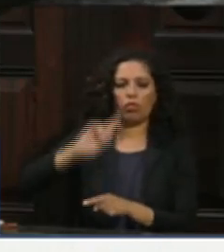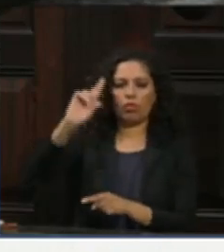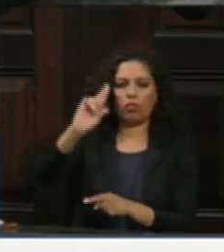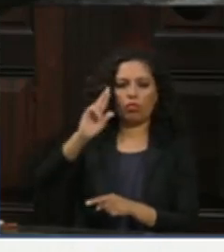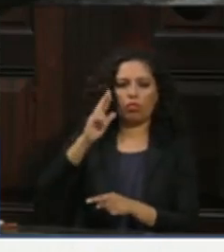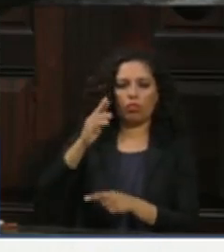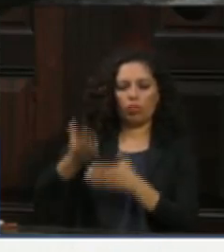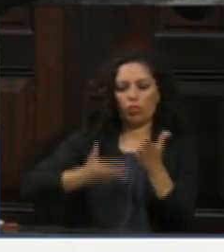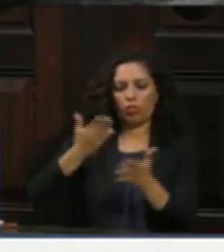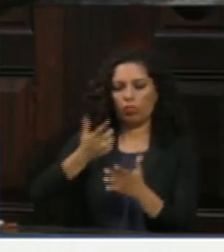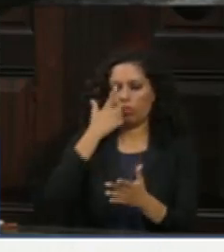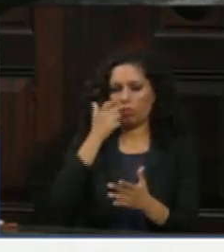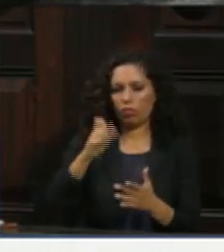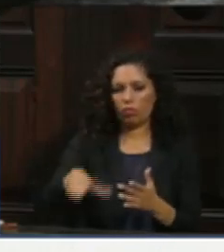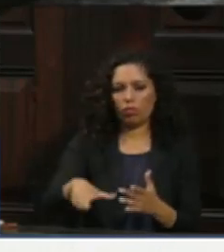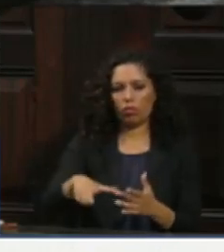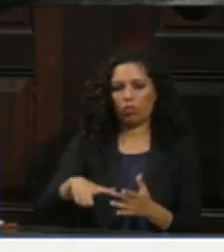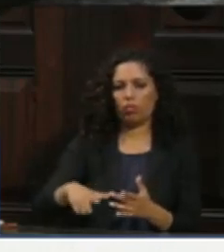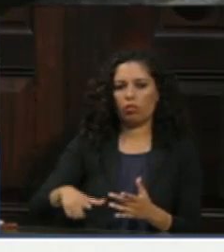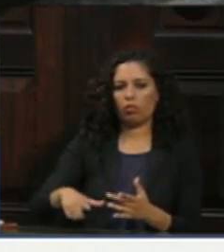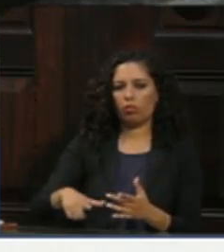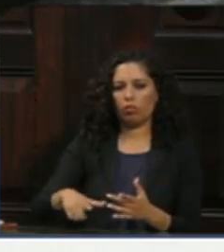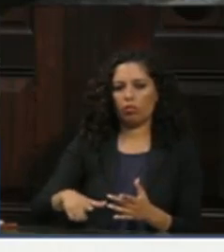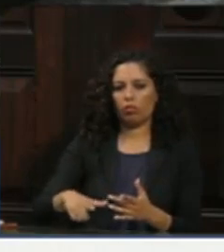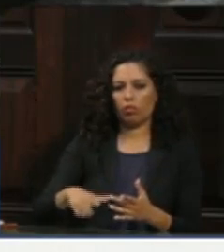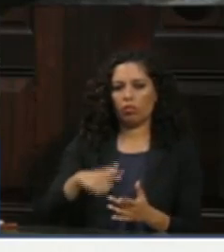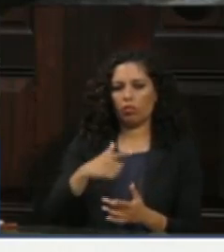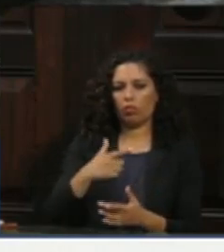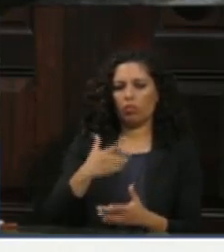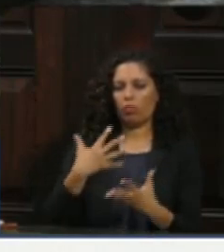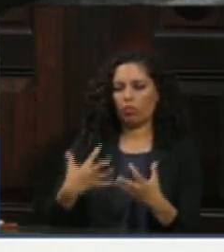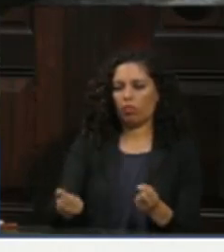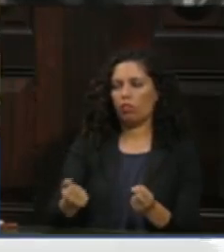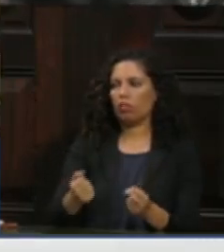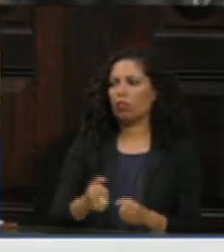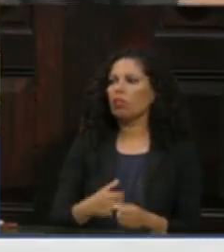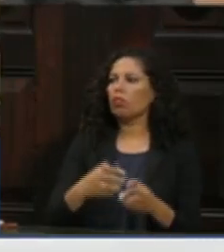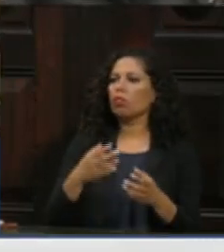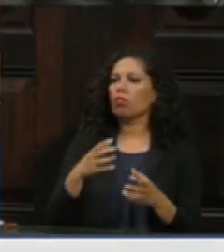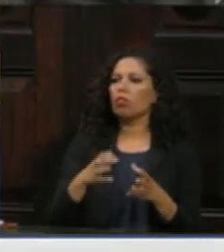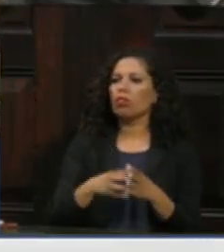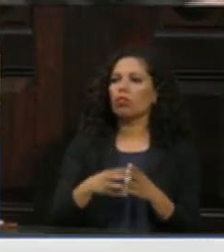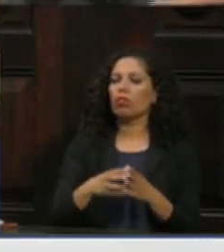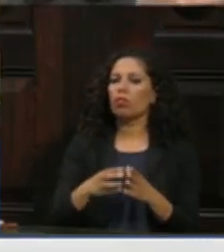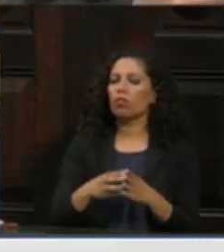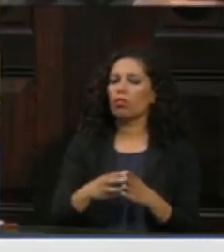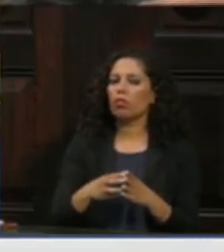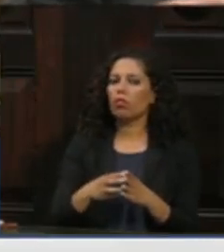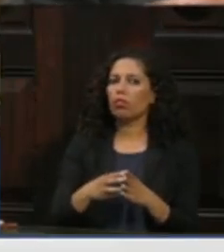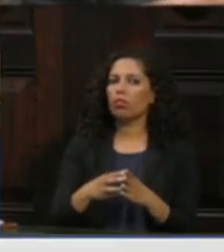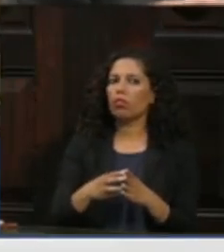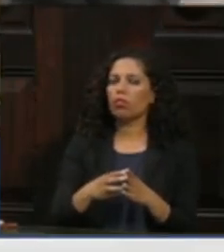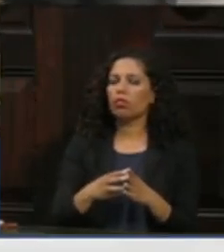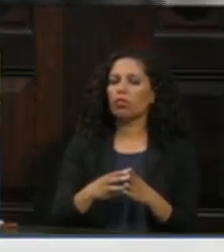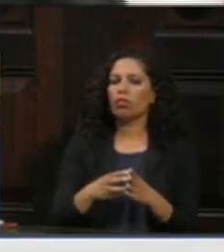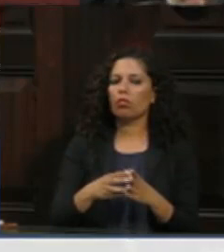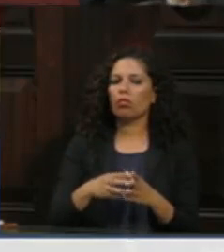Parecer favorável, presidente. Pela Comissão de Saúde, deputado Fábio Silva, Dr. Julianelli.